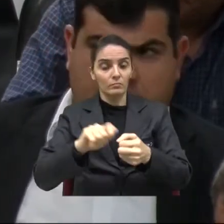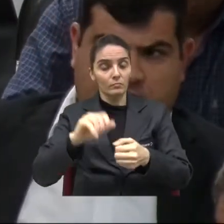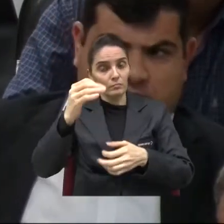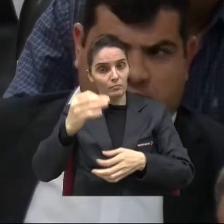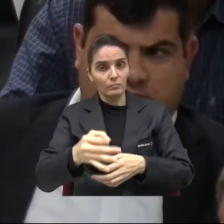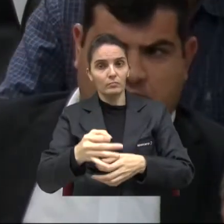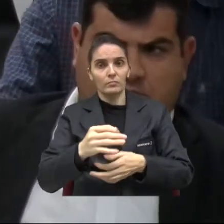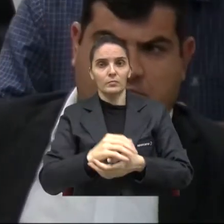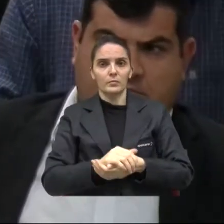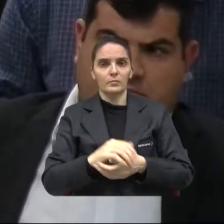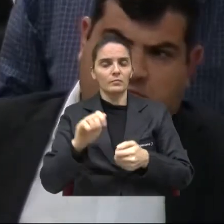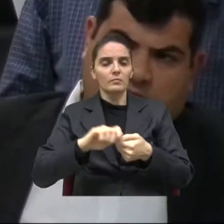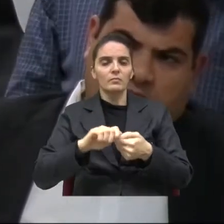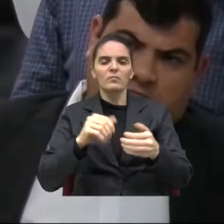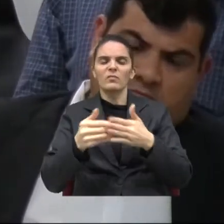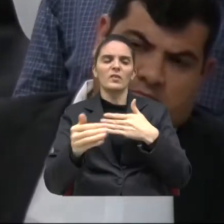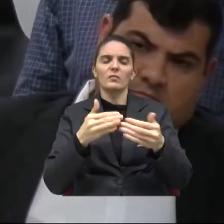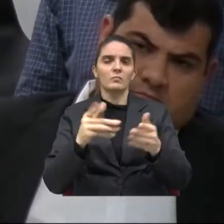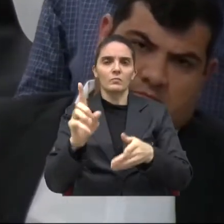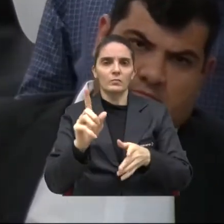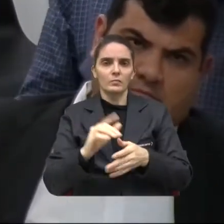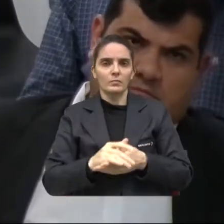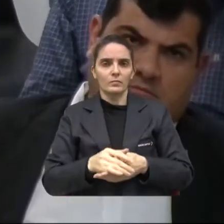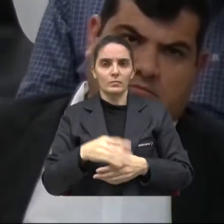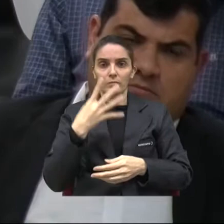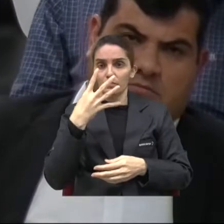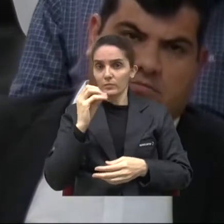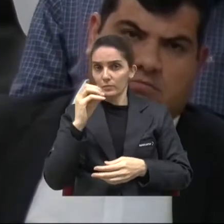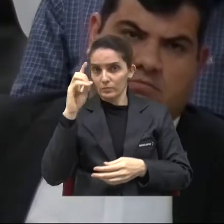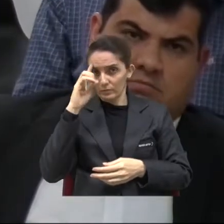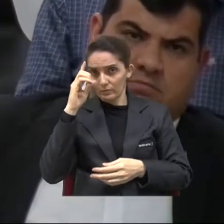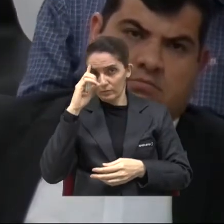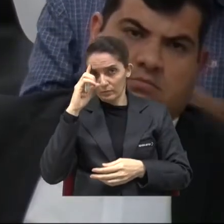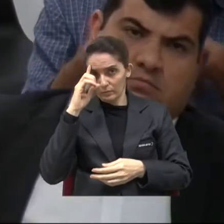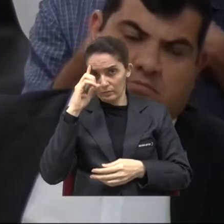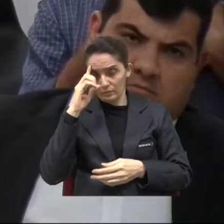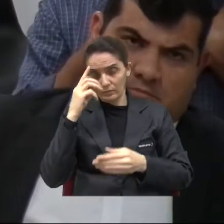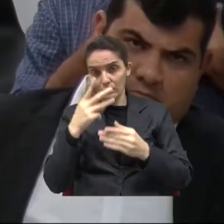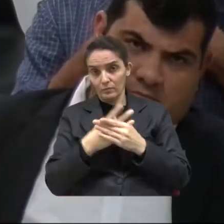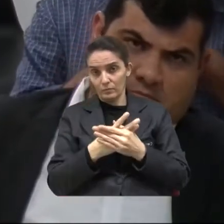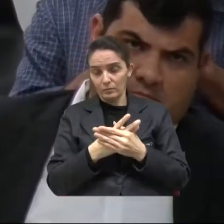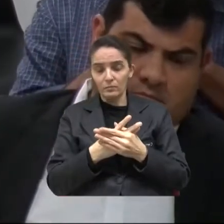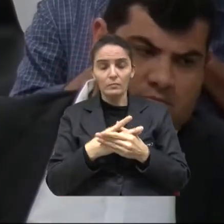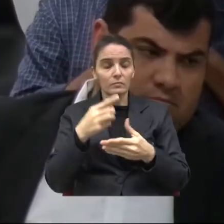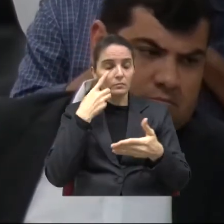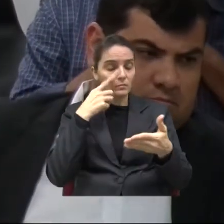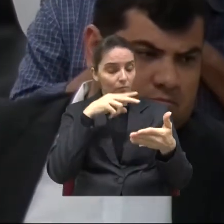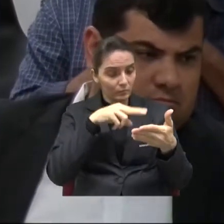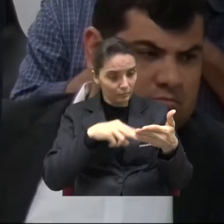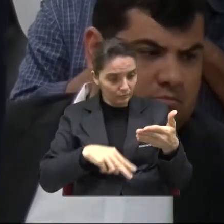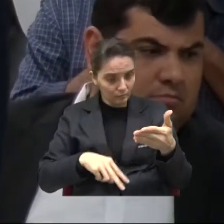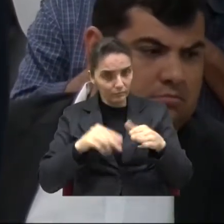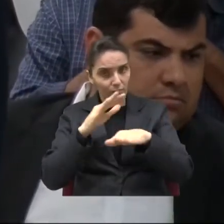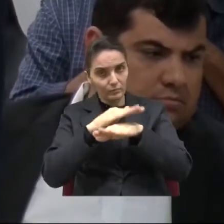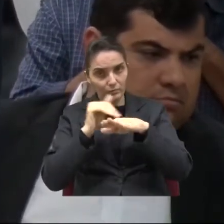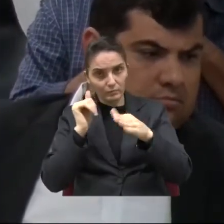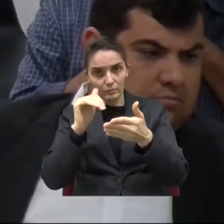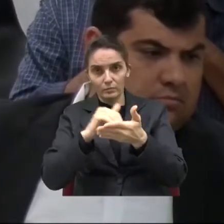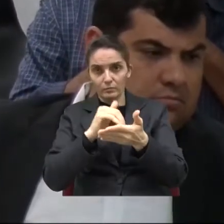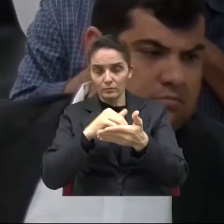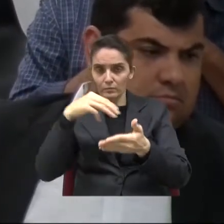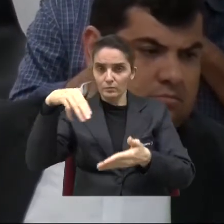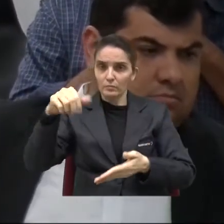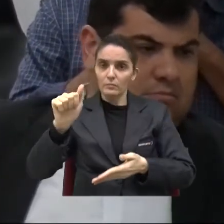Não é fazer de qualquer jeito, não. Se ficou 40 dias aqui na casa, foi analisado, chamaram o secretário Matias,